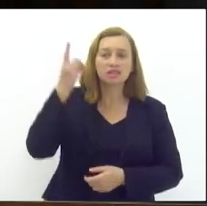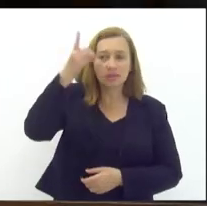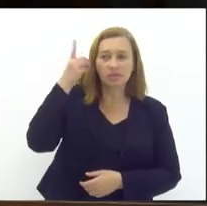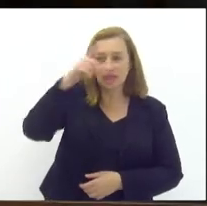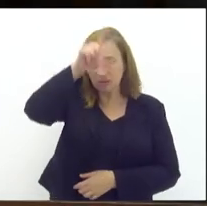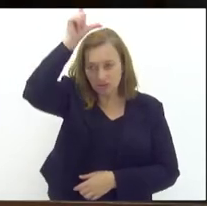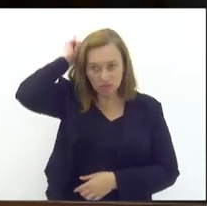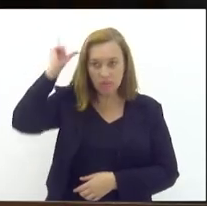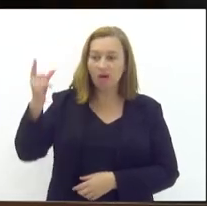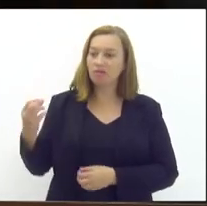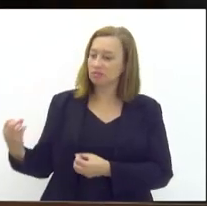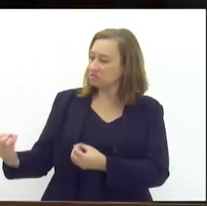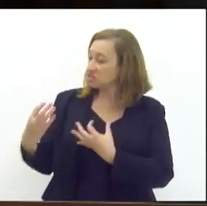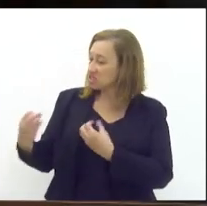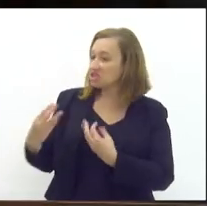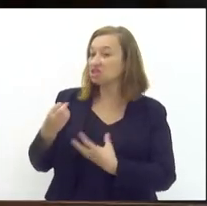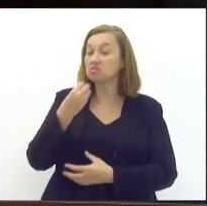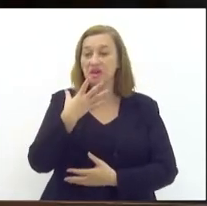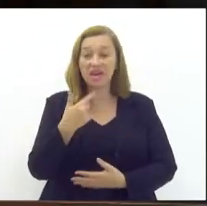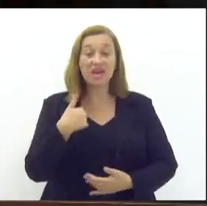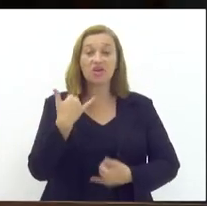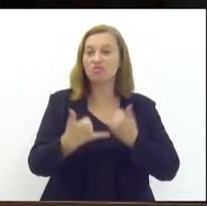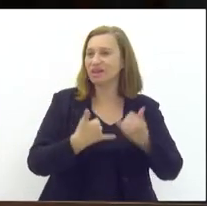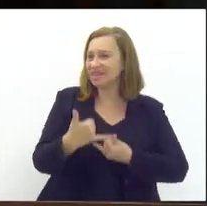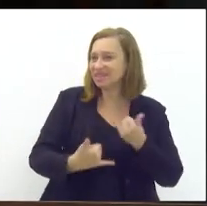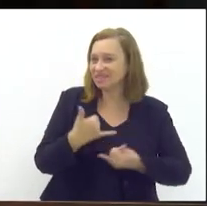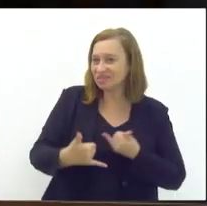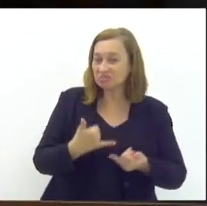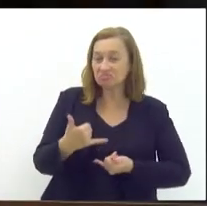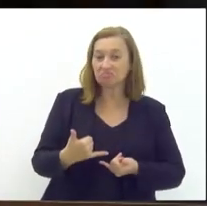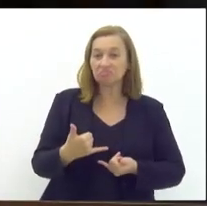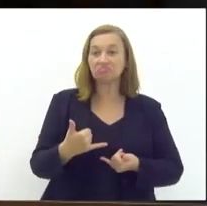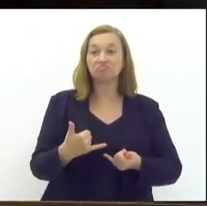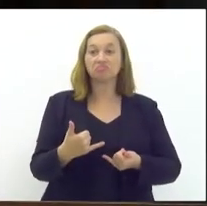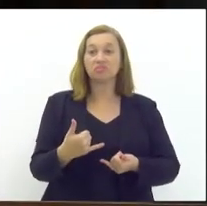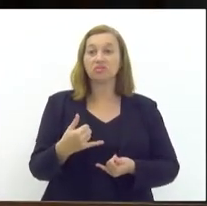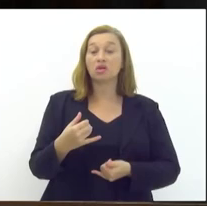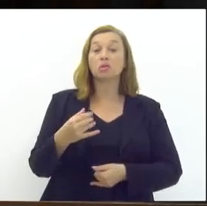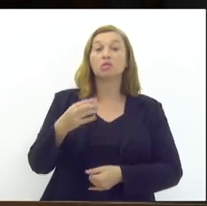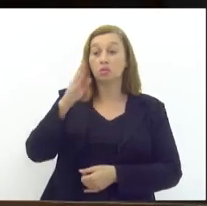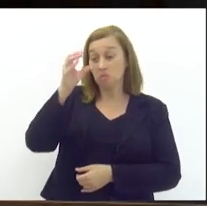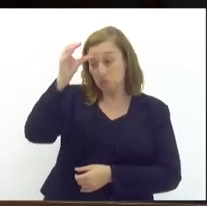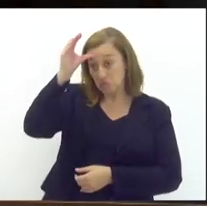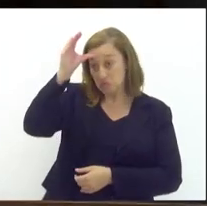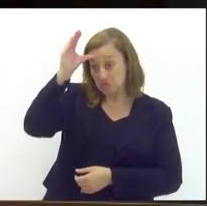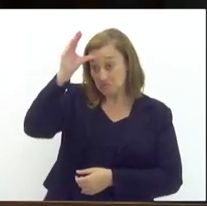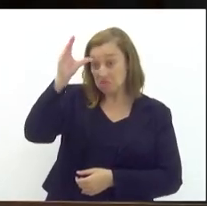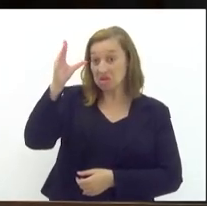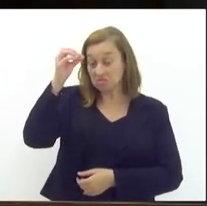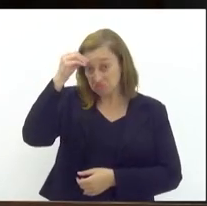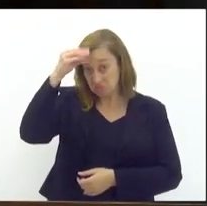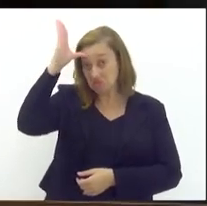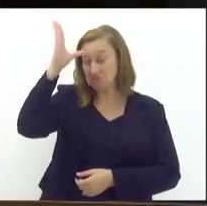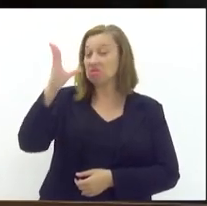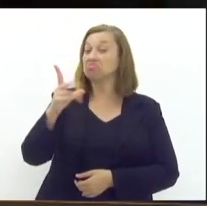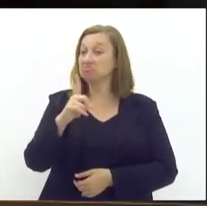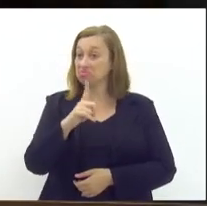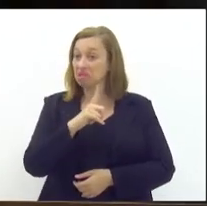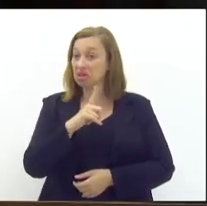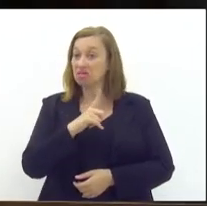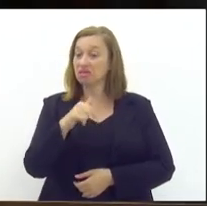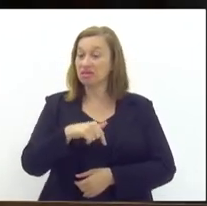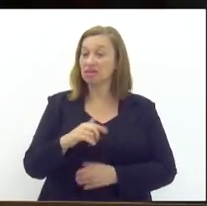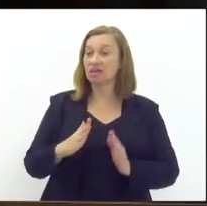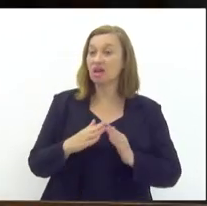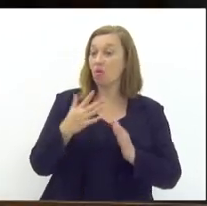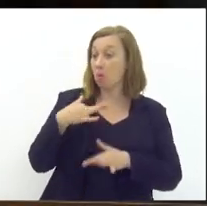nossa aula de sempre eu sempre que eu brinco com ele que eu encontro a grande luz dessa casa né então é vou tentar ser